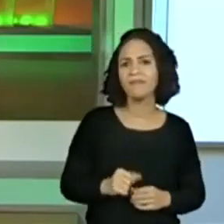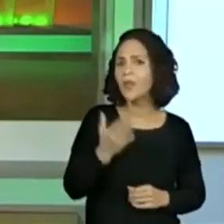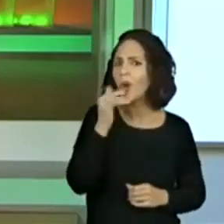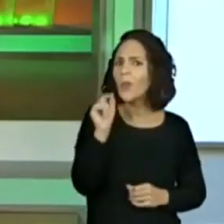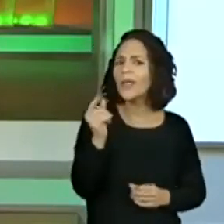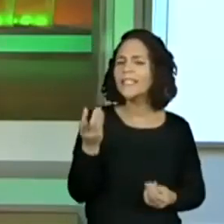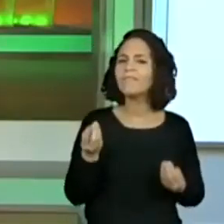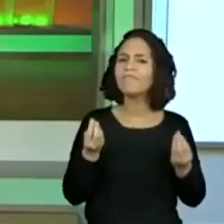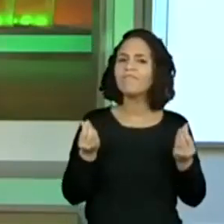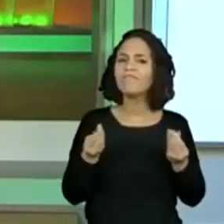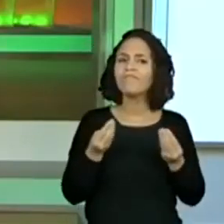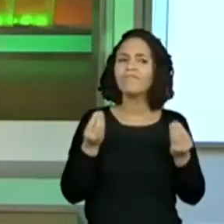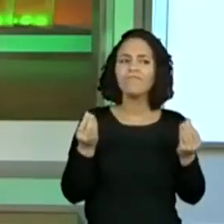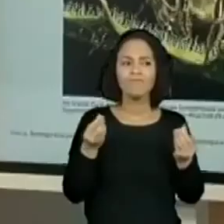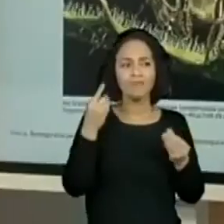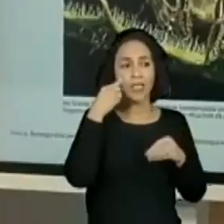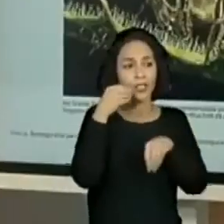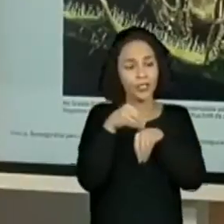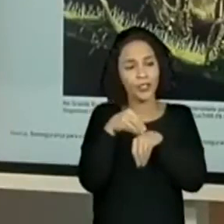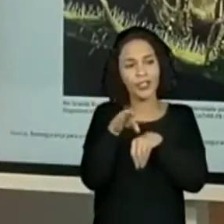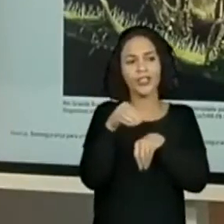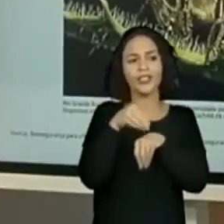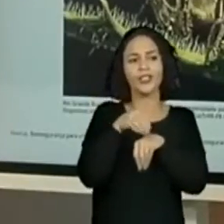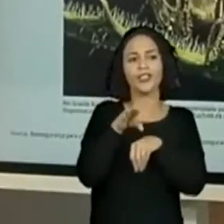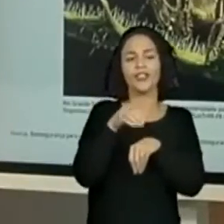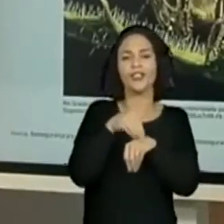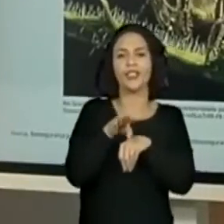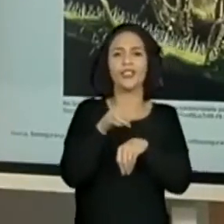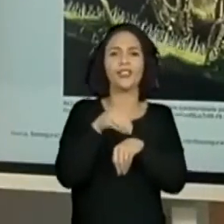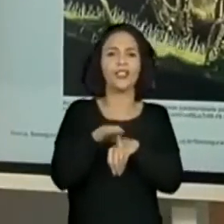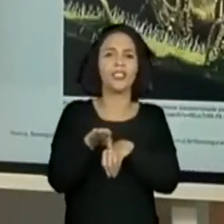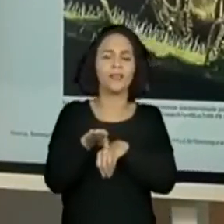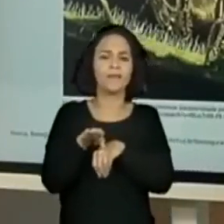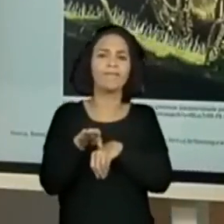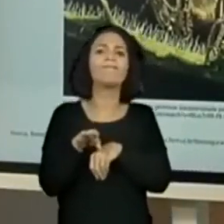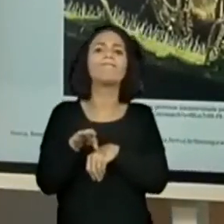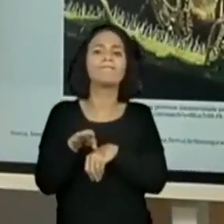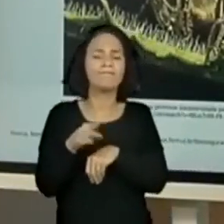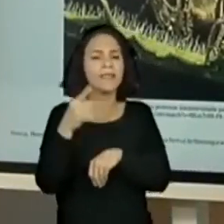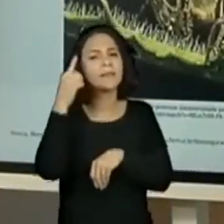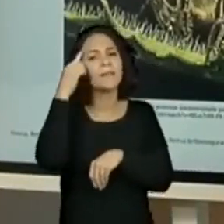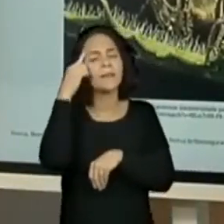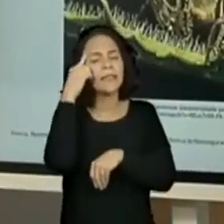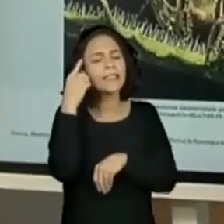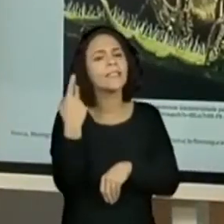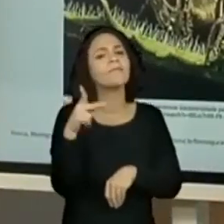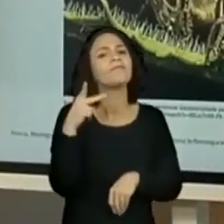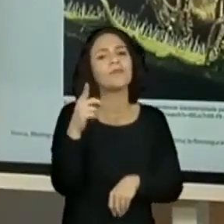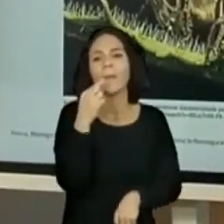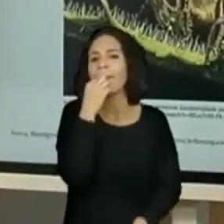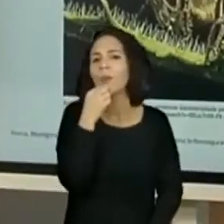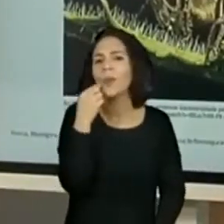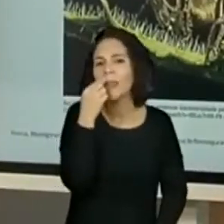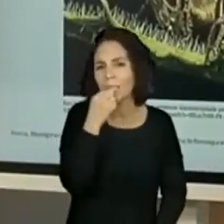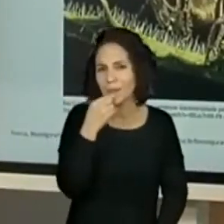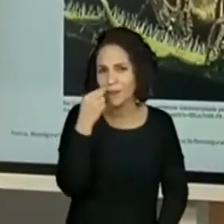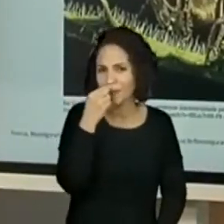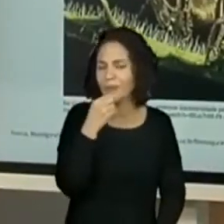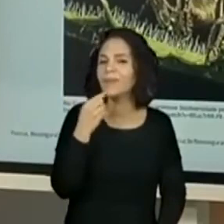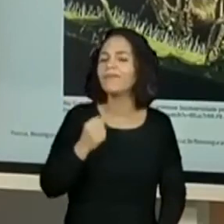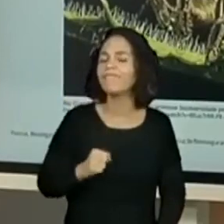abelha? São as pistas que a gente tem para pensar no aparelho bucal desse inseto. Enquanto a